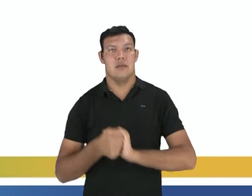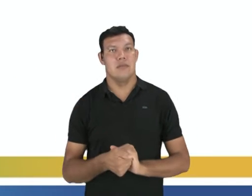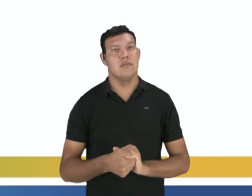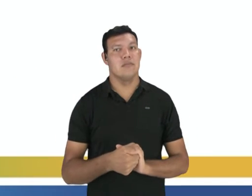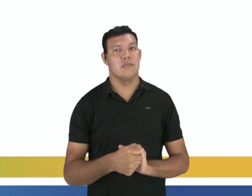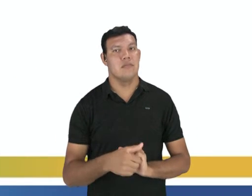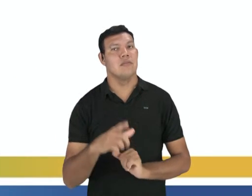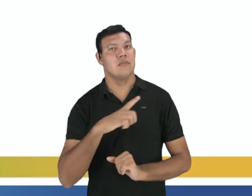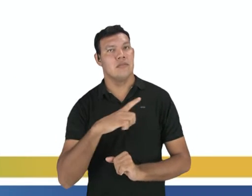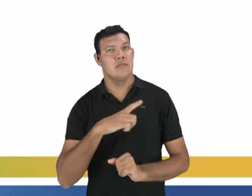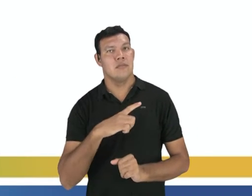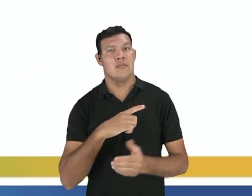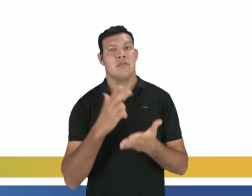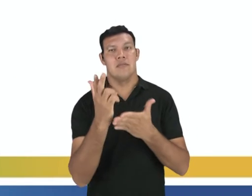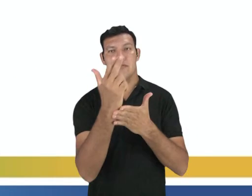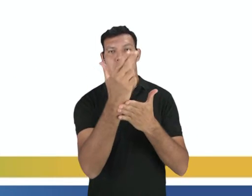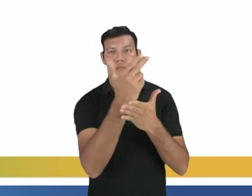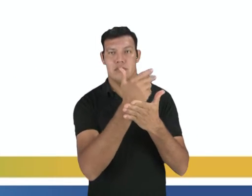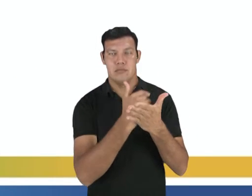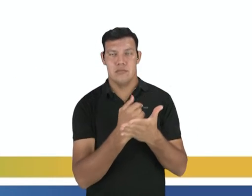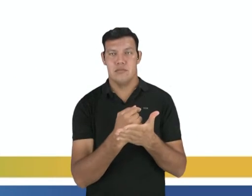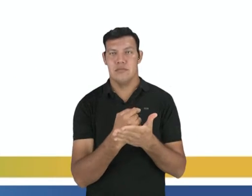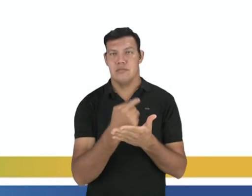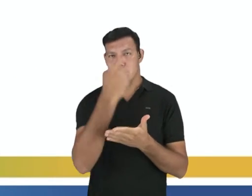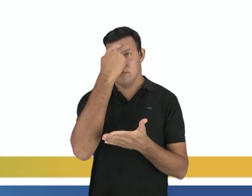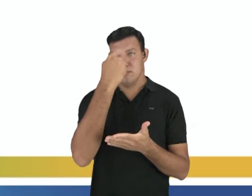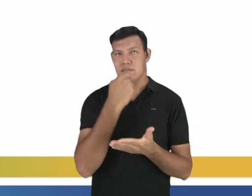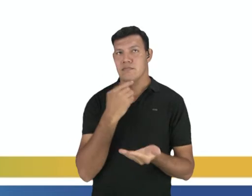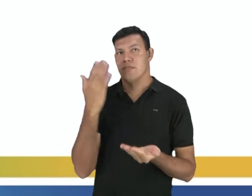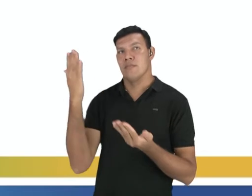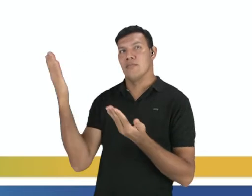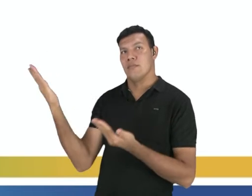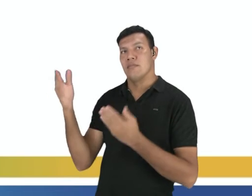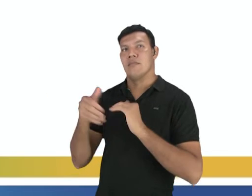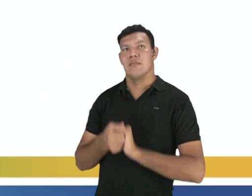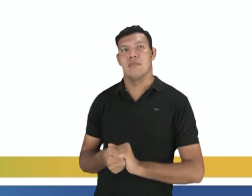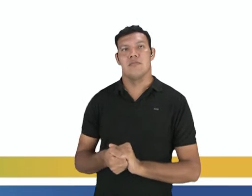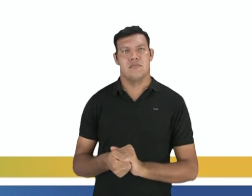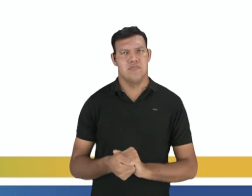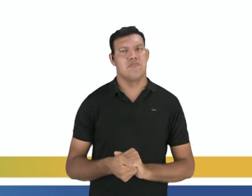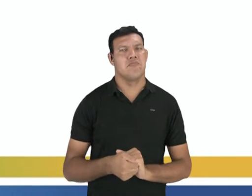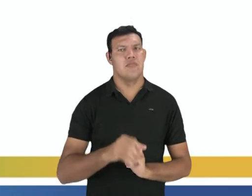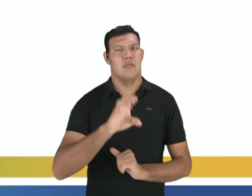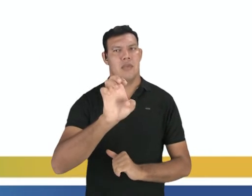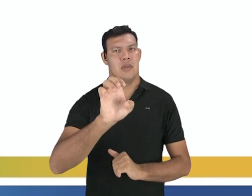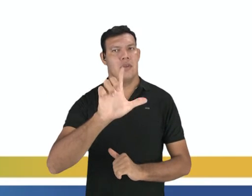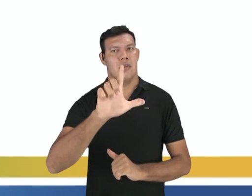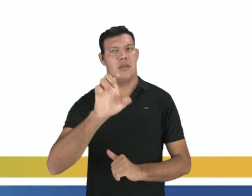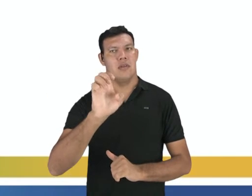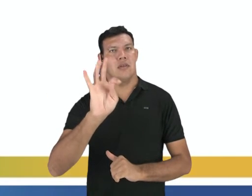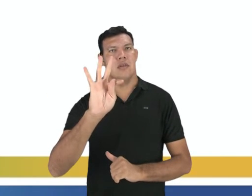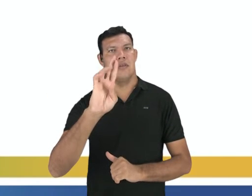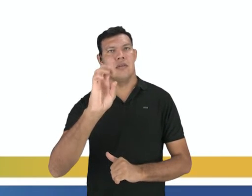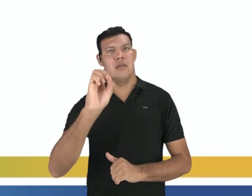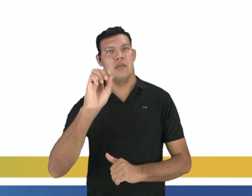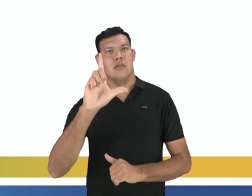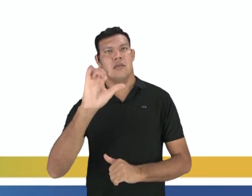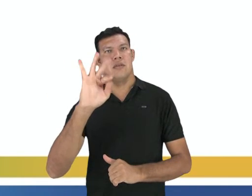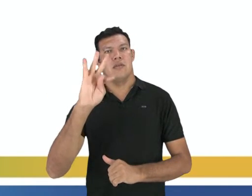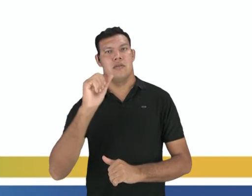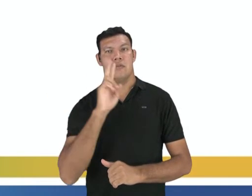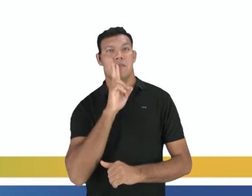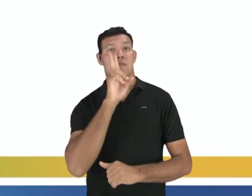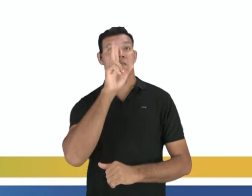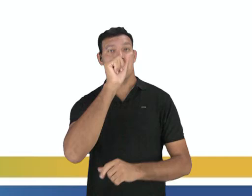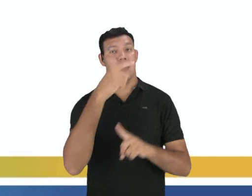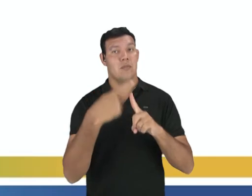também tem uma lâmpada sendo acesa através desse eletrólito forte em presença de água em meio aquoso, porque